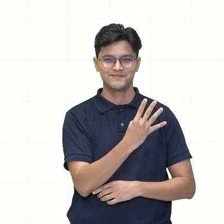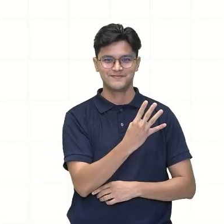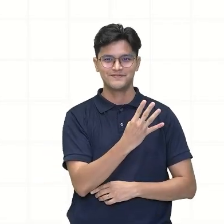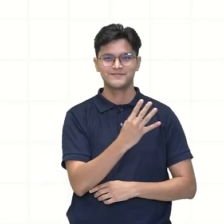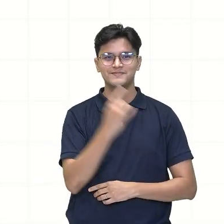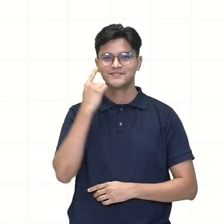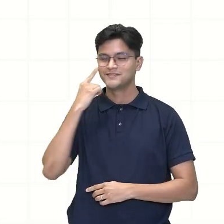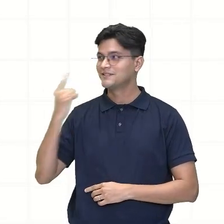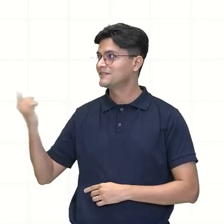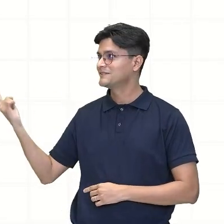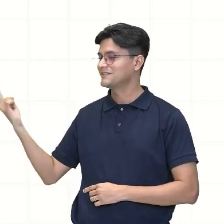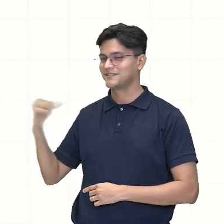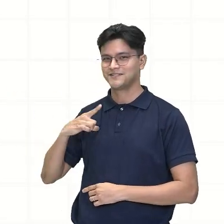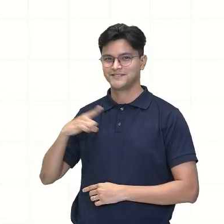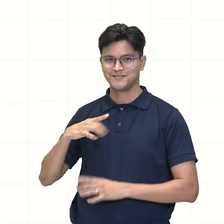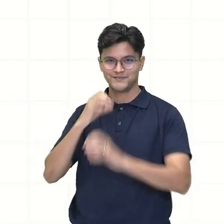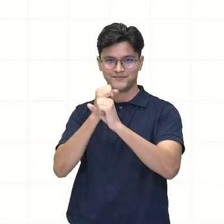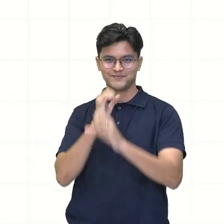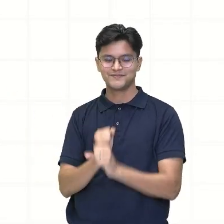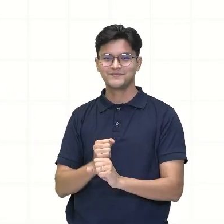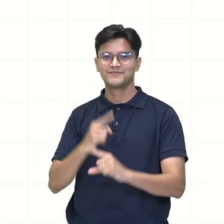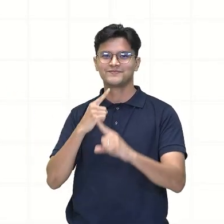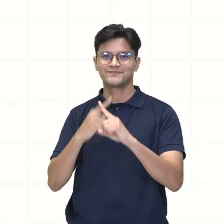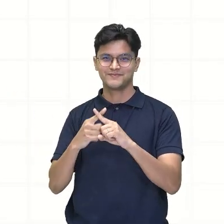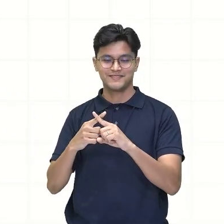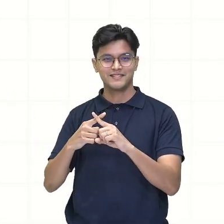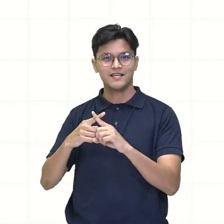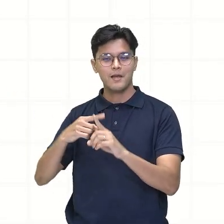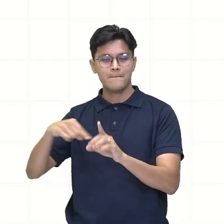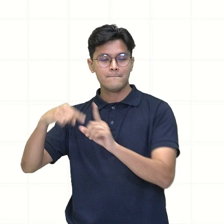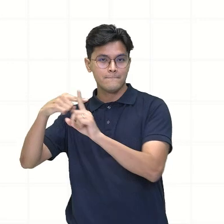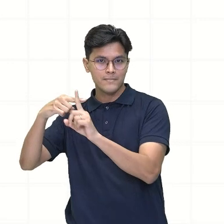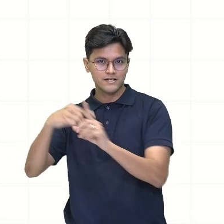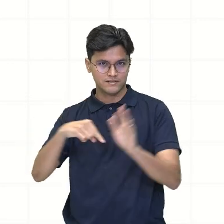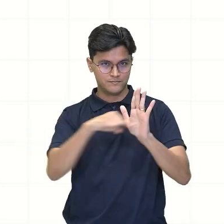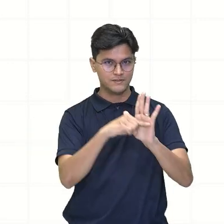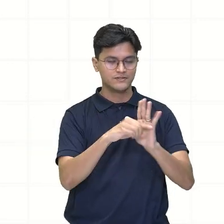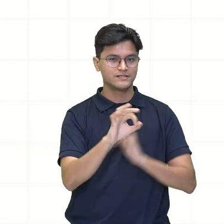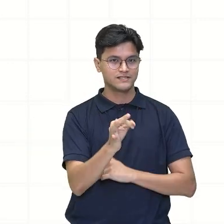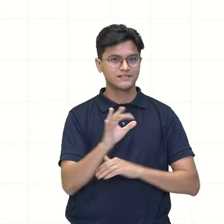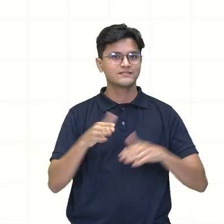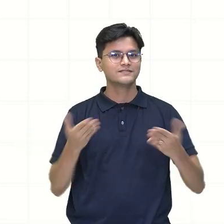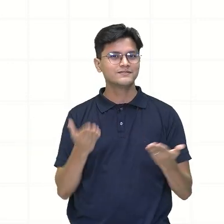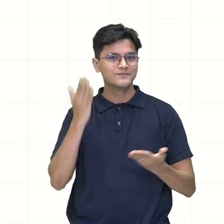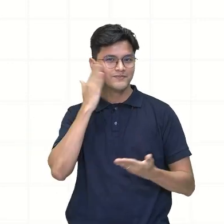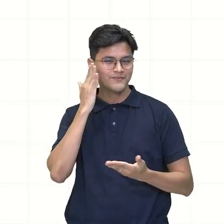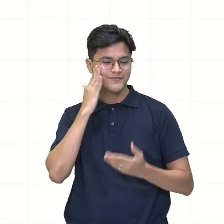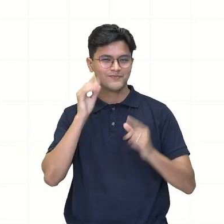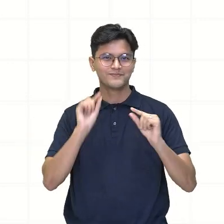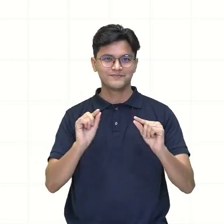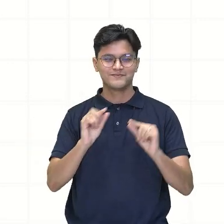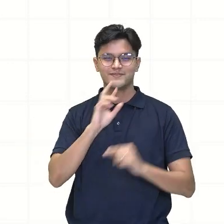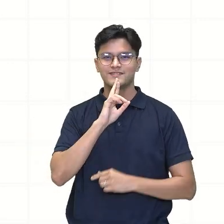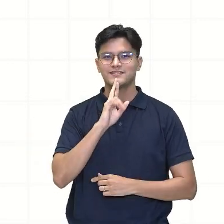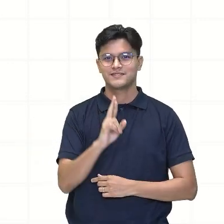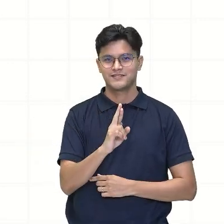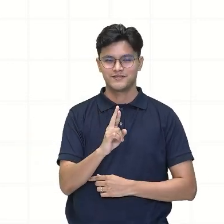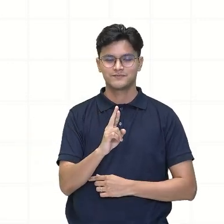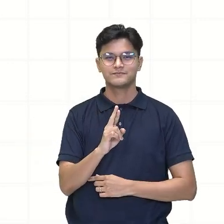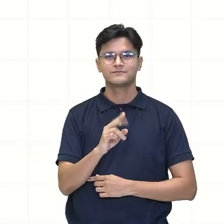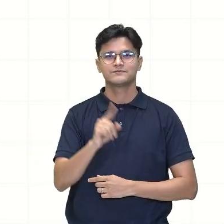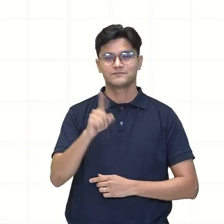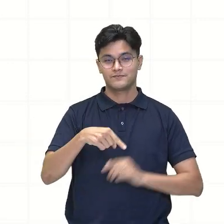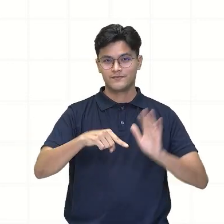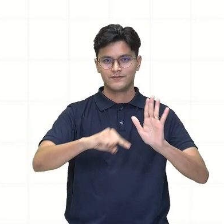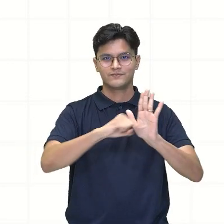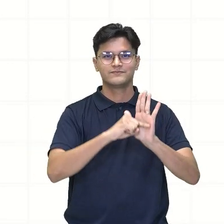temos uma multiplicação de sinais diferentes. Então, a gente já sabe que esse resultado vai ser negativo.